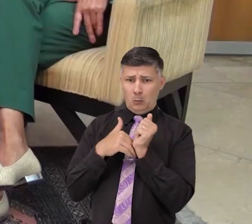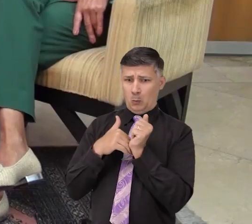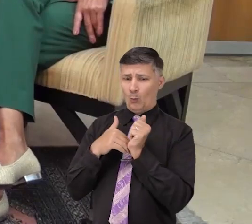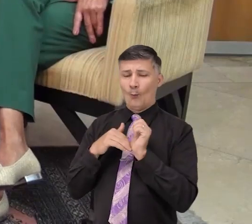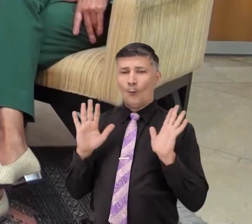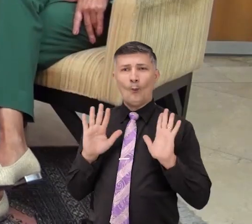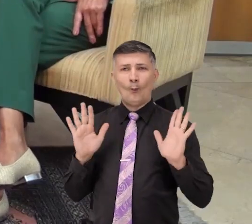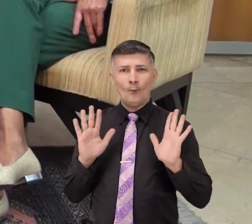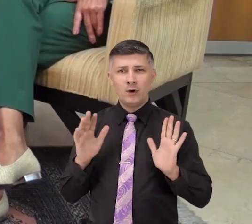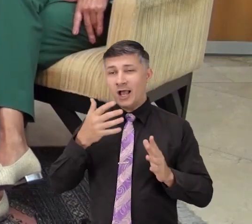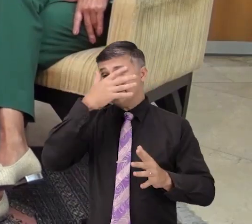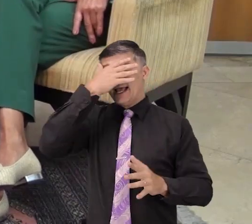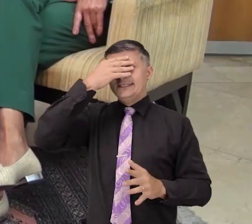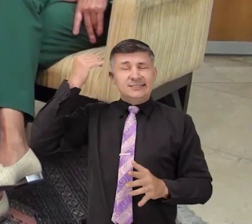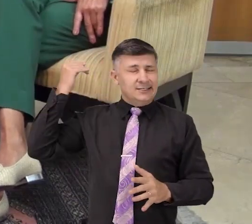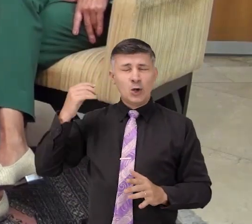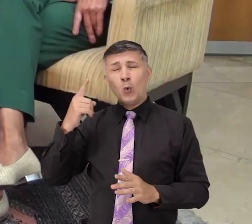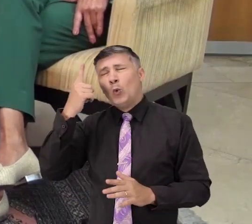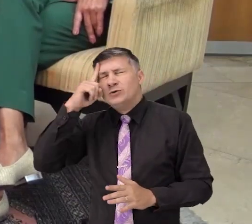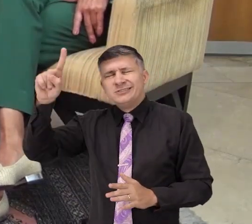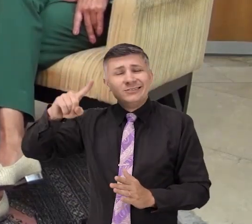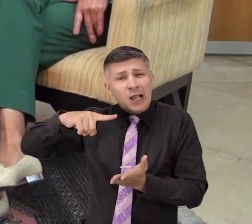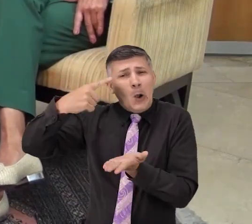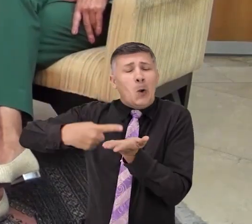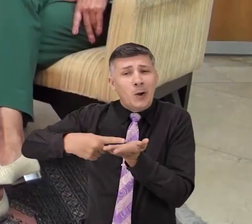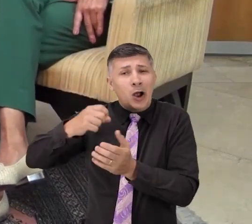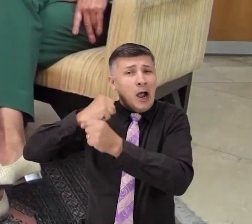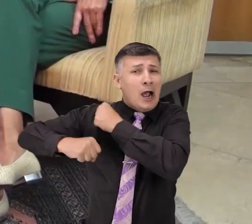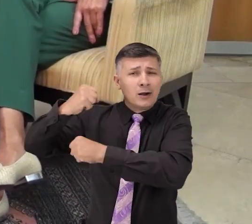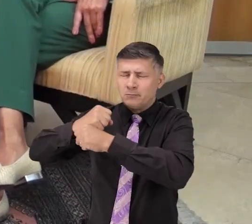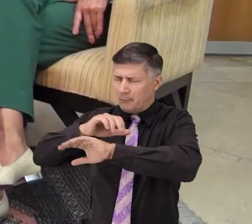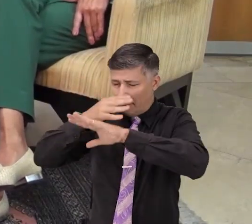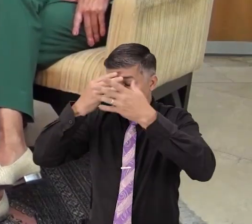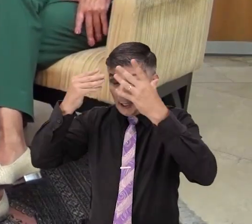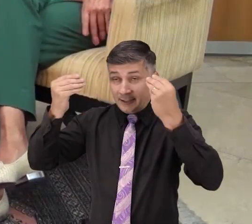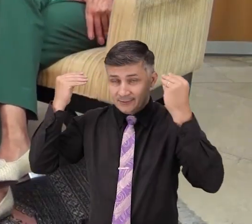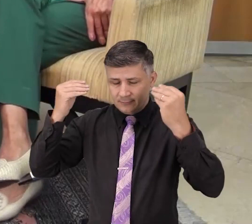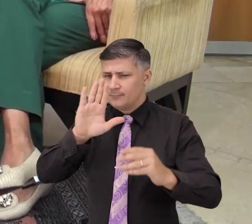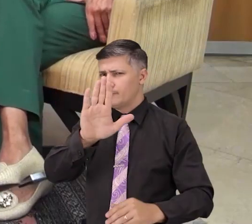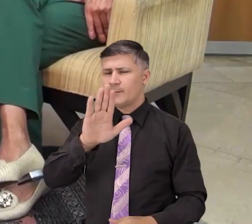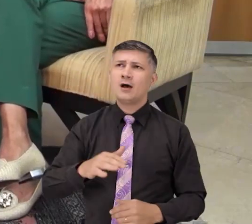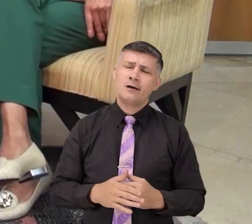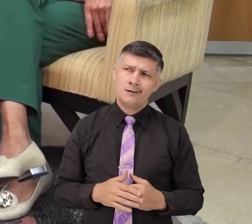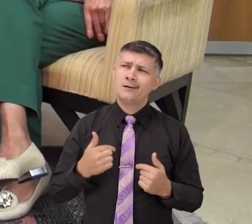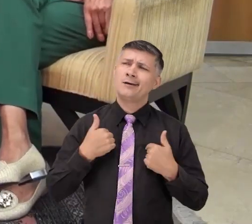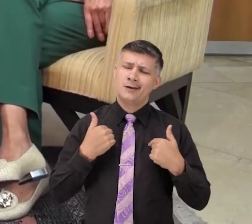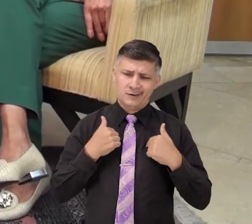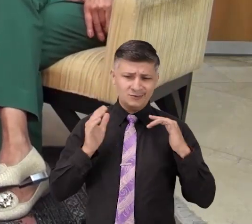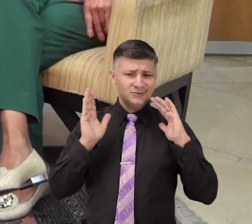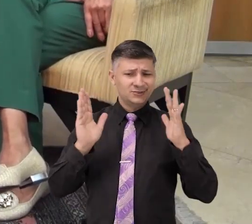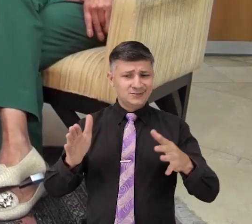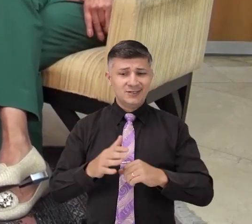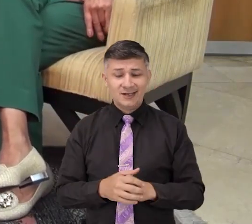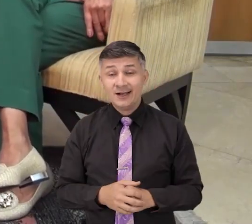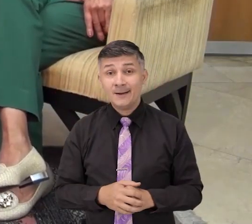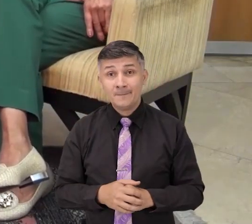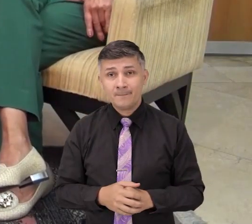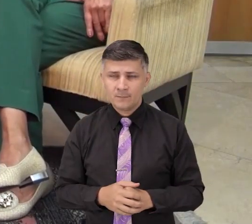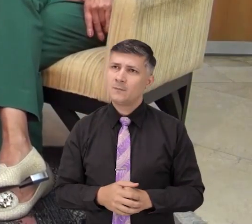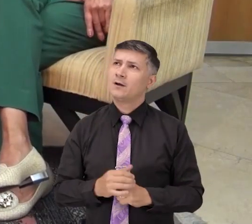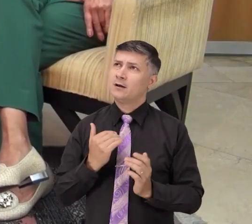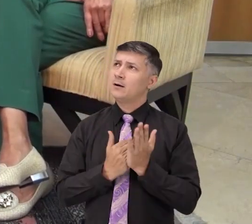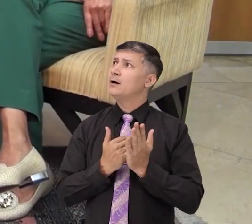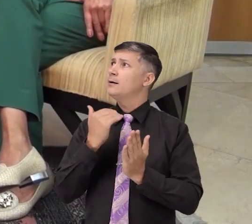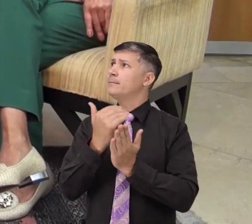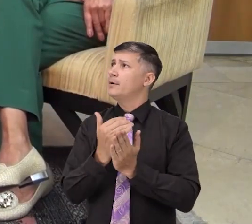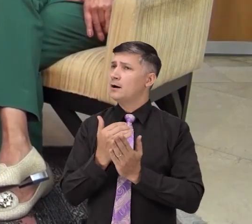digo agora que eu não falo. Eu esqueci, eu deletei todas as datas. Perfeito. Mas o fato é o seguinte, não, eu estou... até